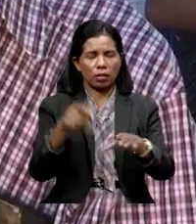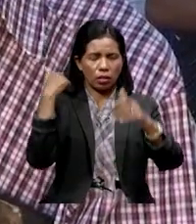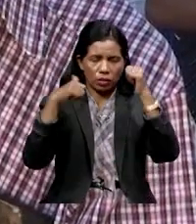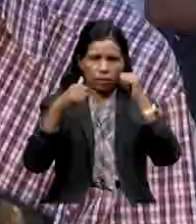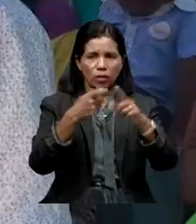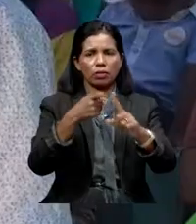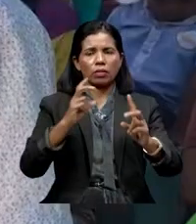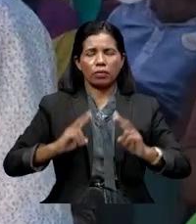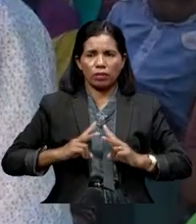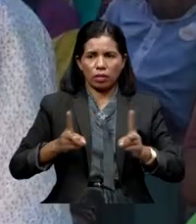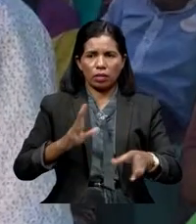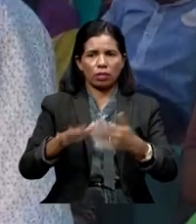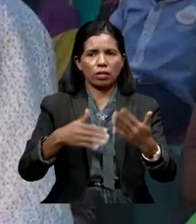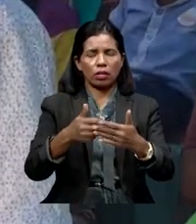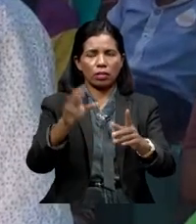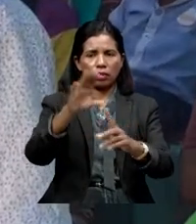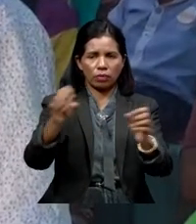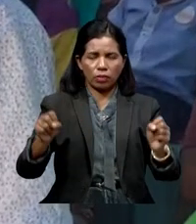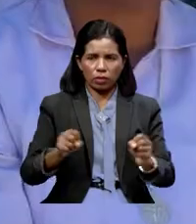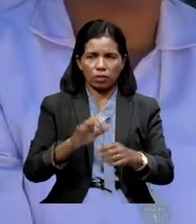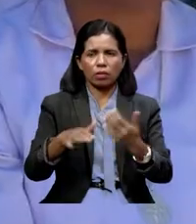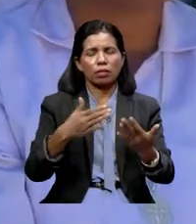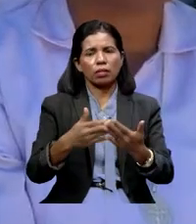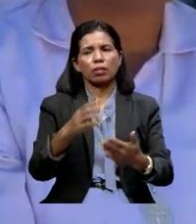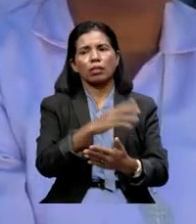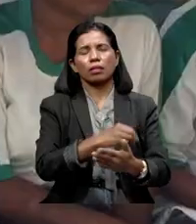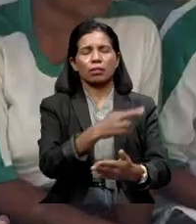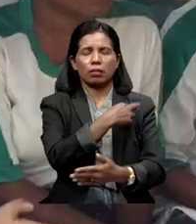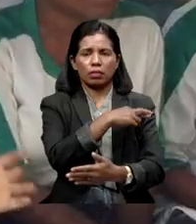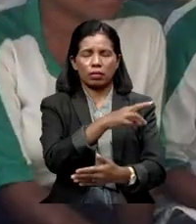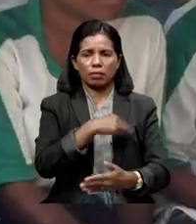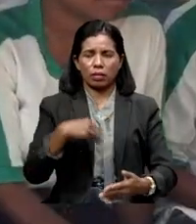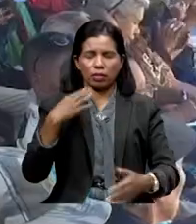husi veterano sira, autoridade civil no militar, religioso,